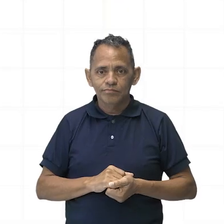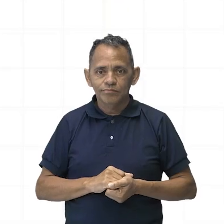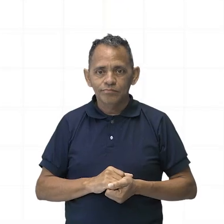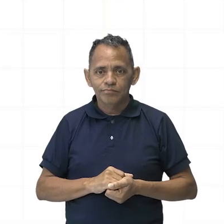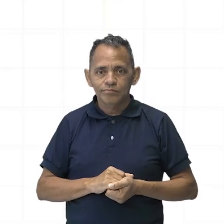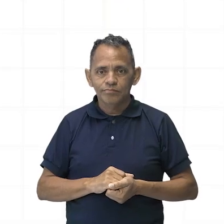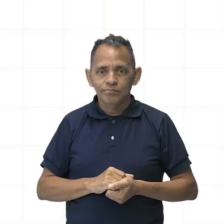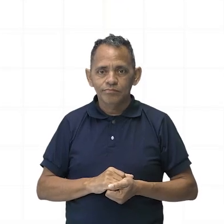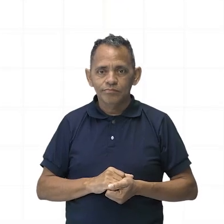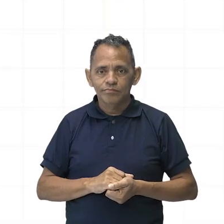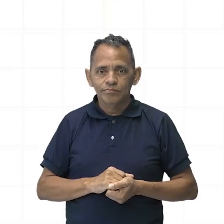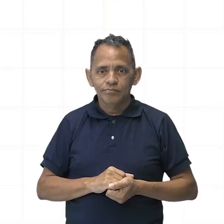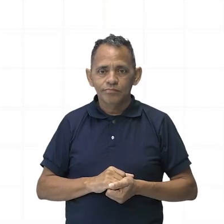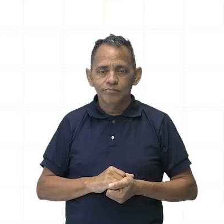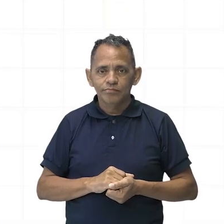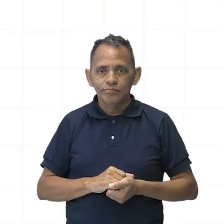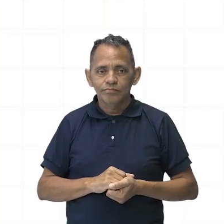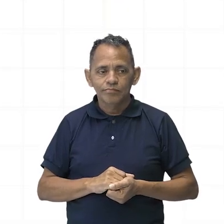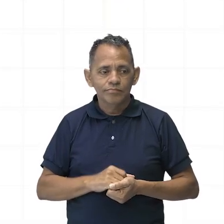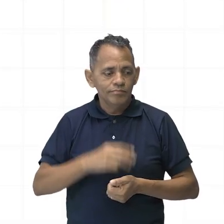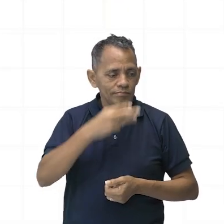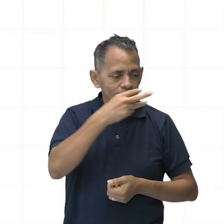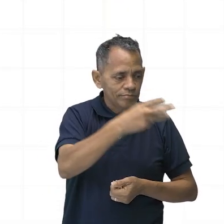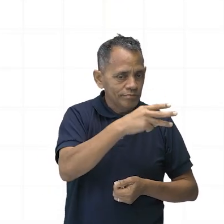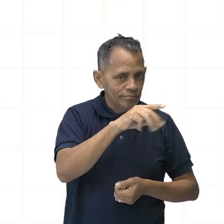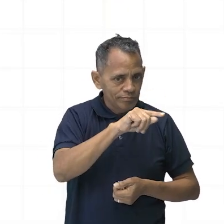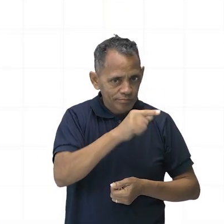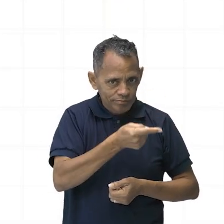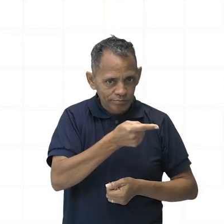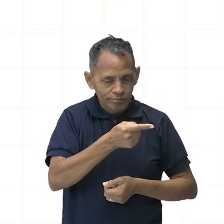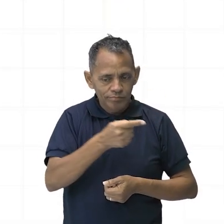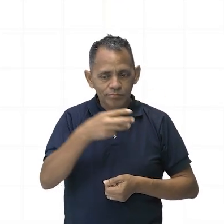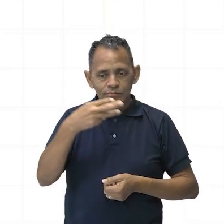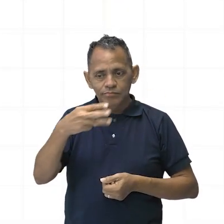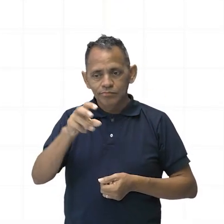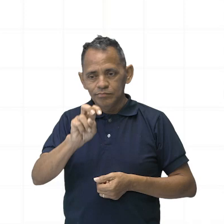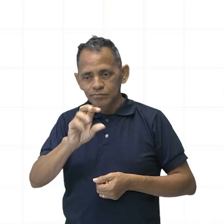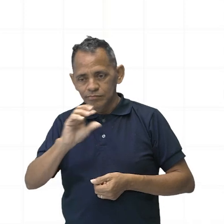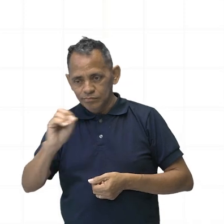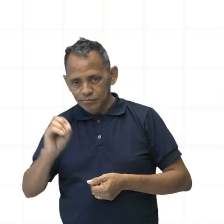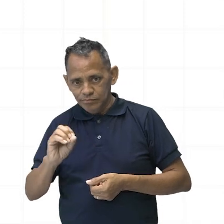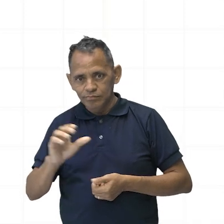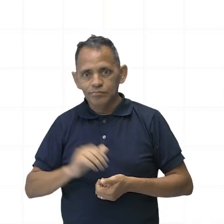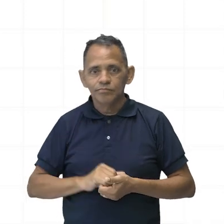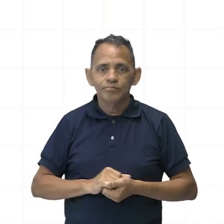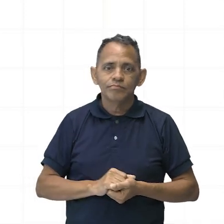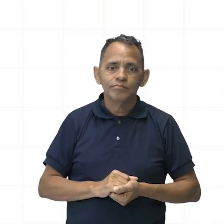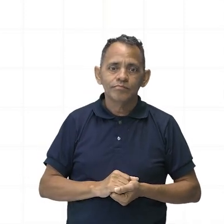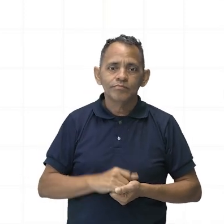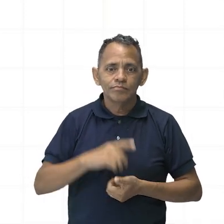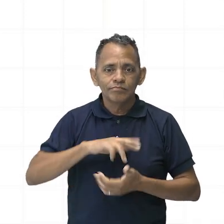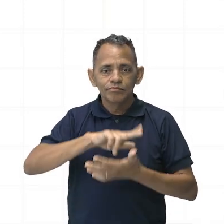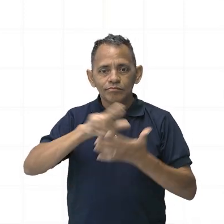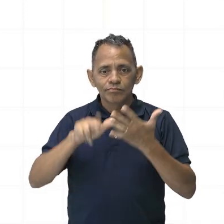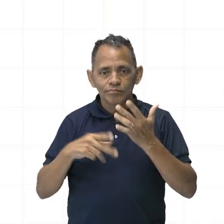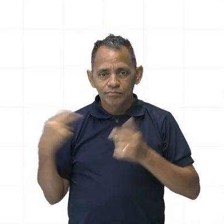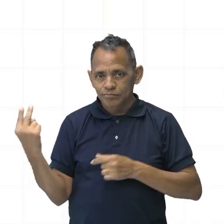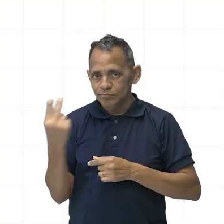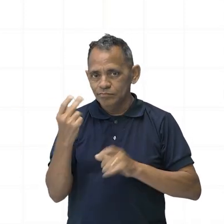Perdão. 3.000 e 3.500 gramas. E aqui, tem diversos valores.